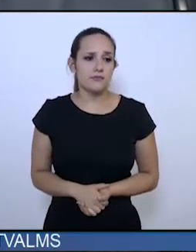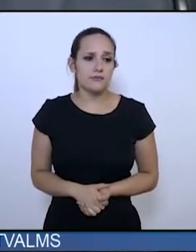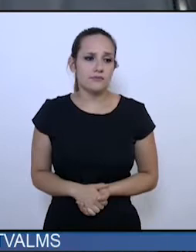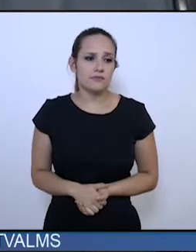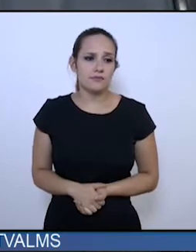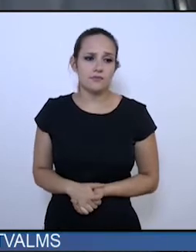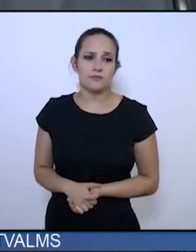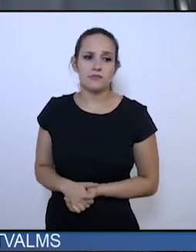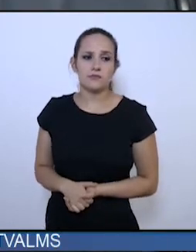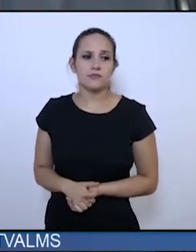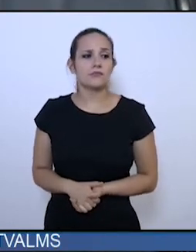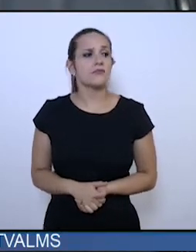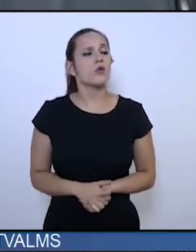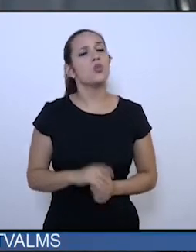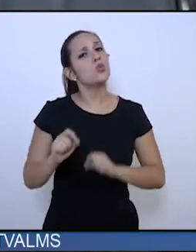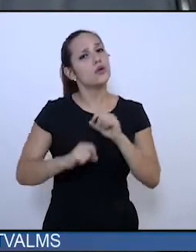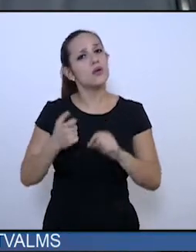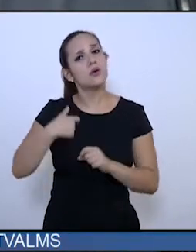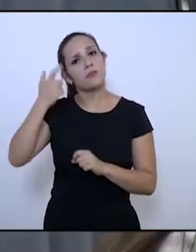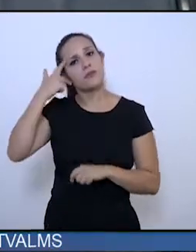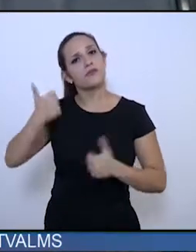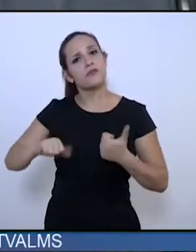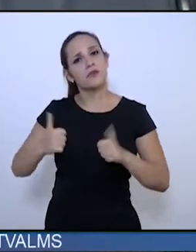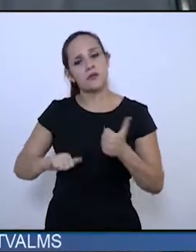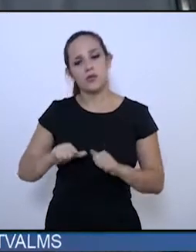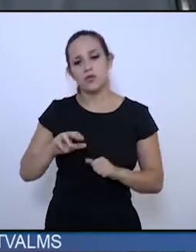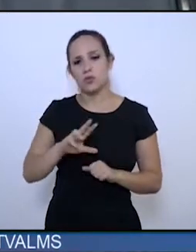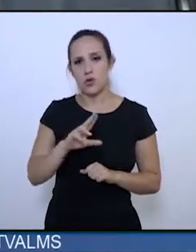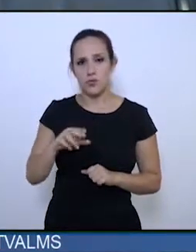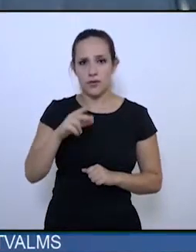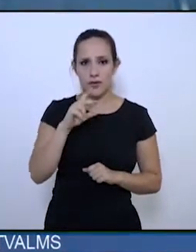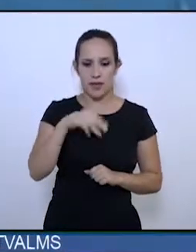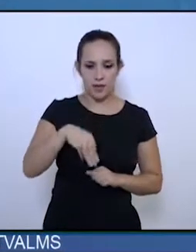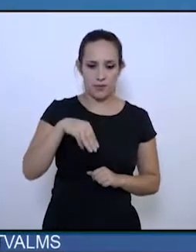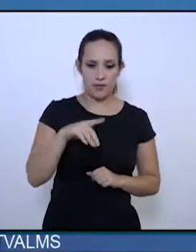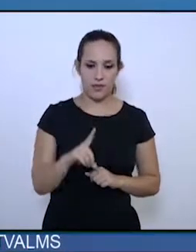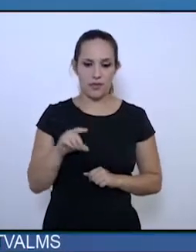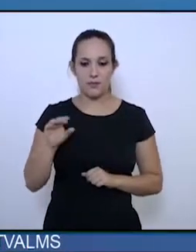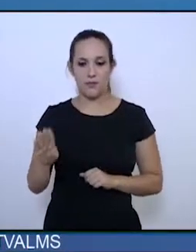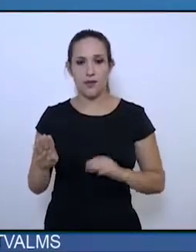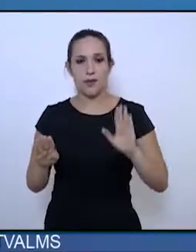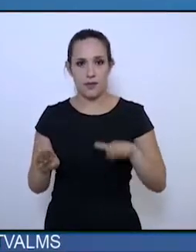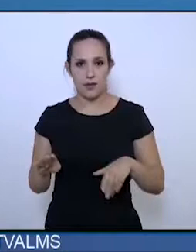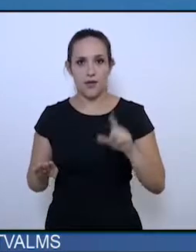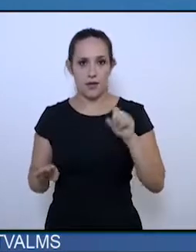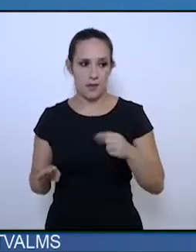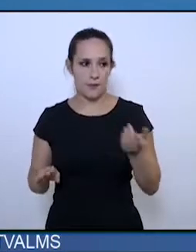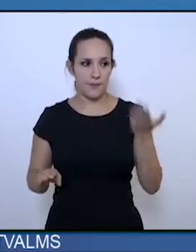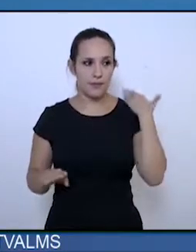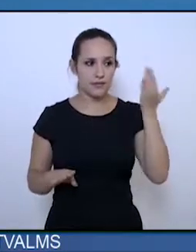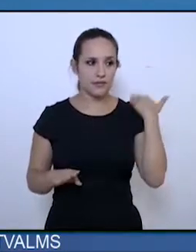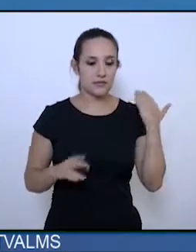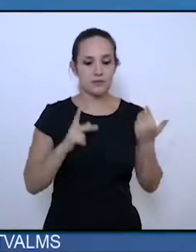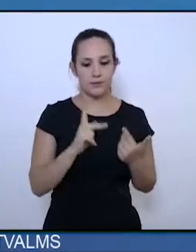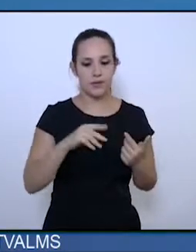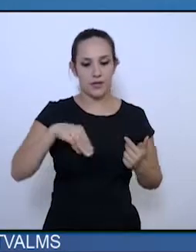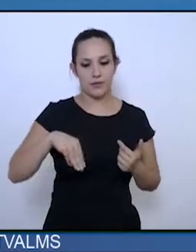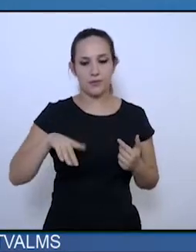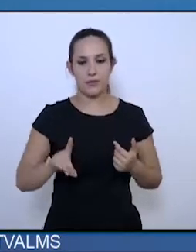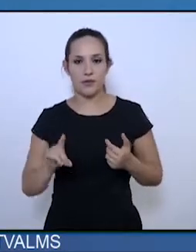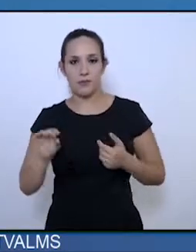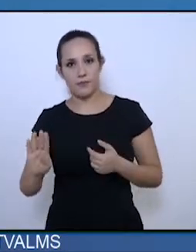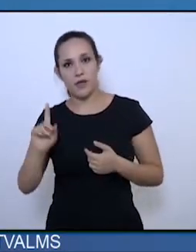Então, a minha avaliação é que o MDB, o antigo PMDB, tendo no seu líder presidente